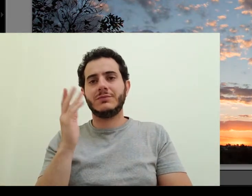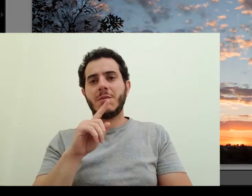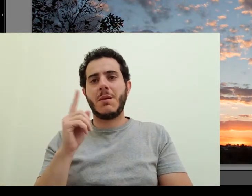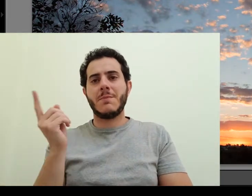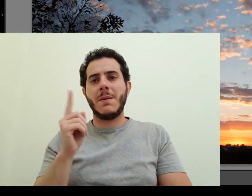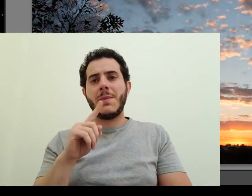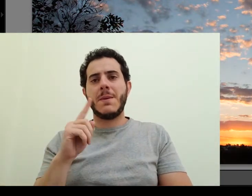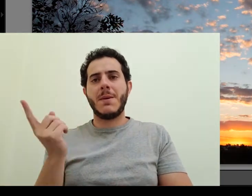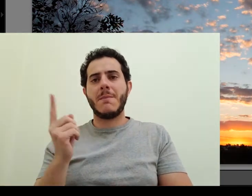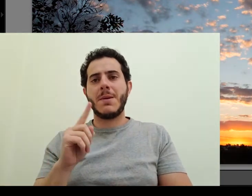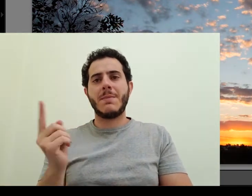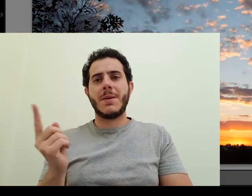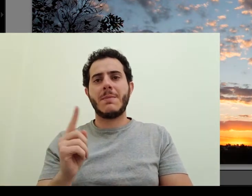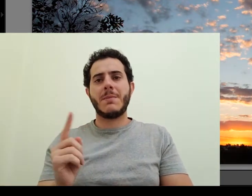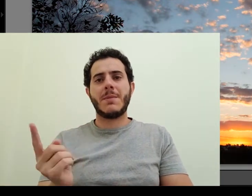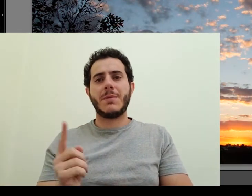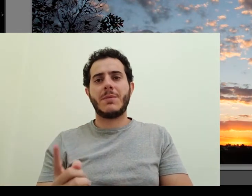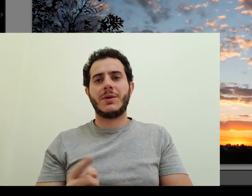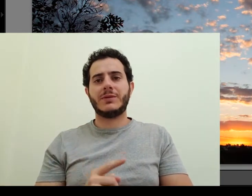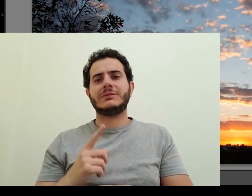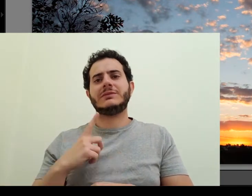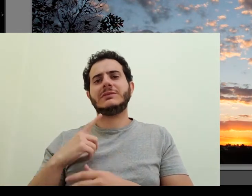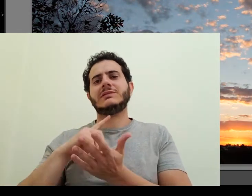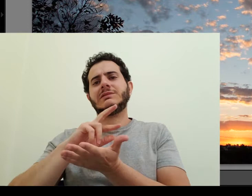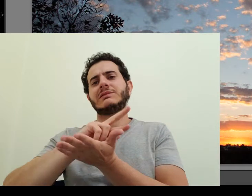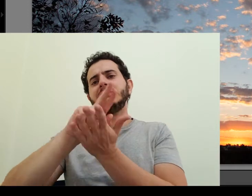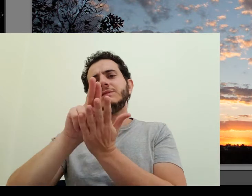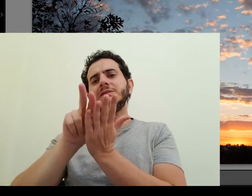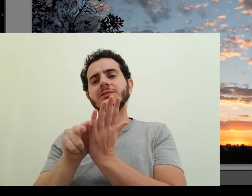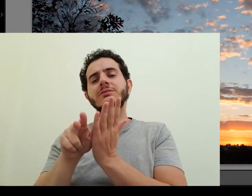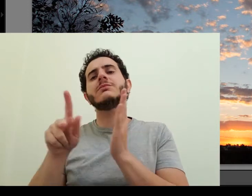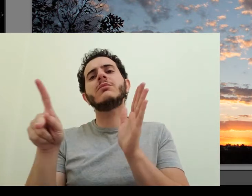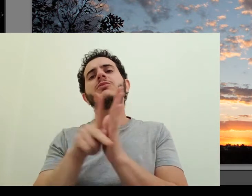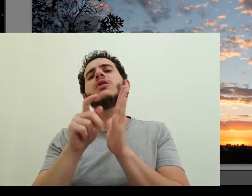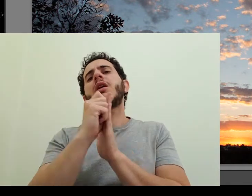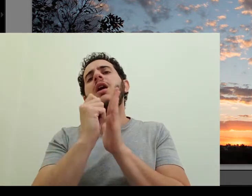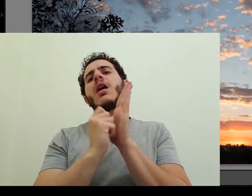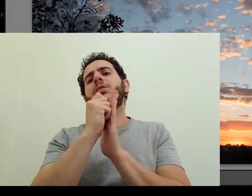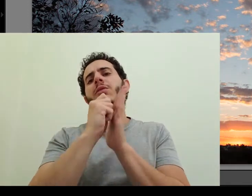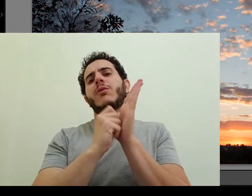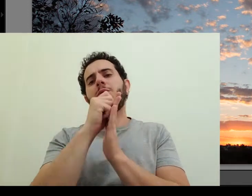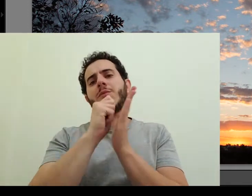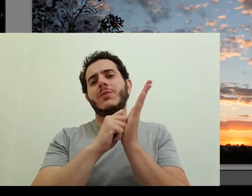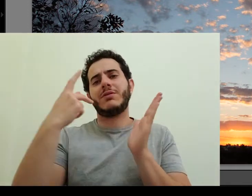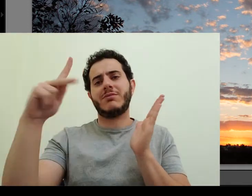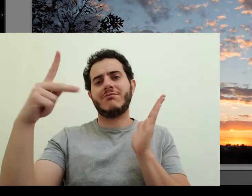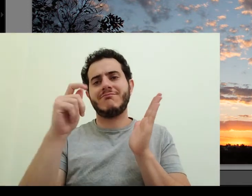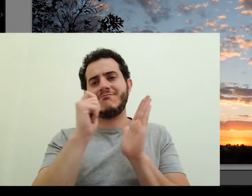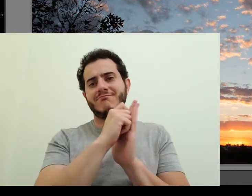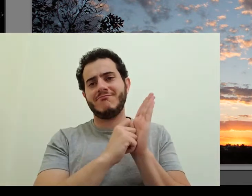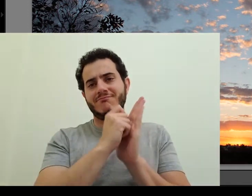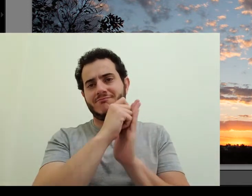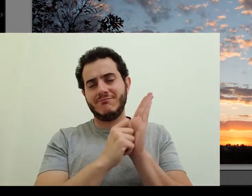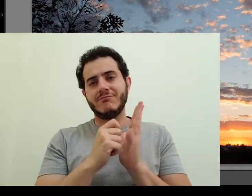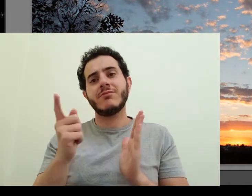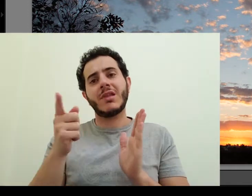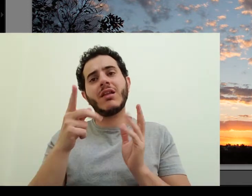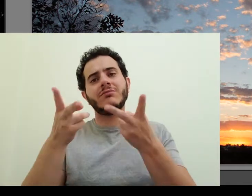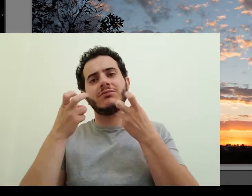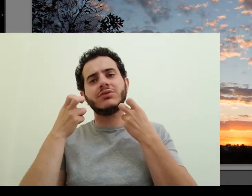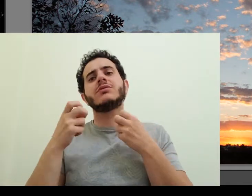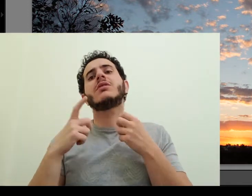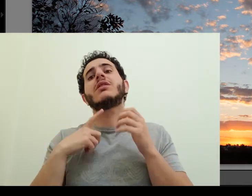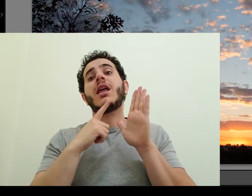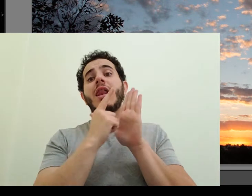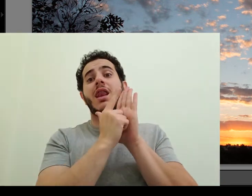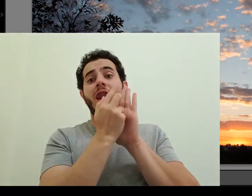Adobe Retrato e Adobe Vívido, que são os equivalentes da Adobe da sua câmera. Mas no Lightroom você